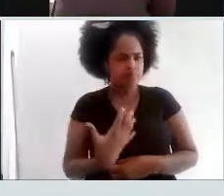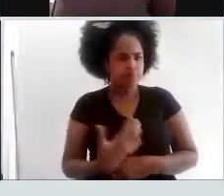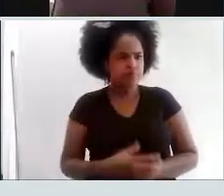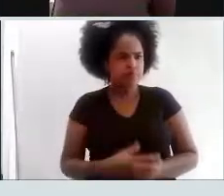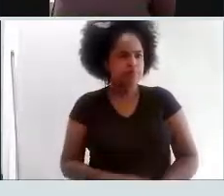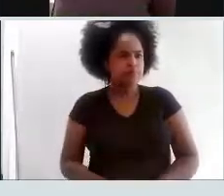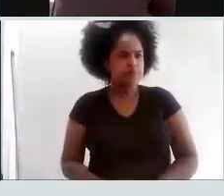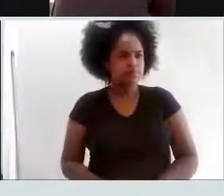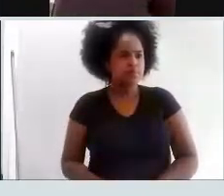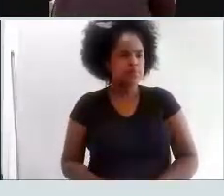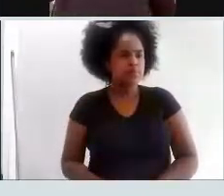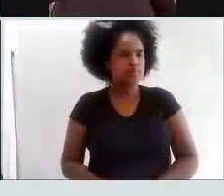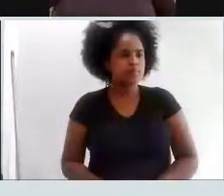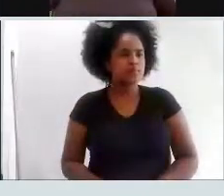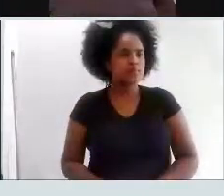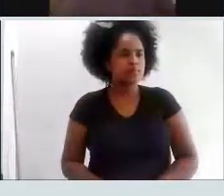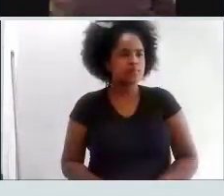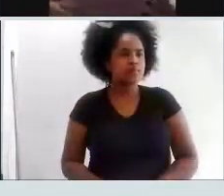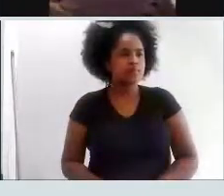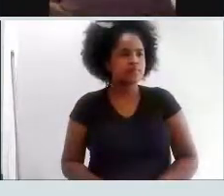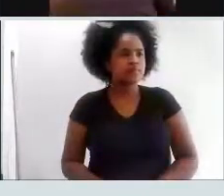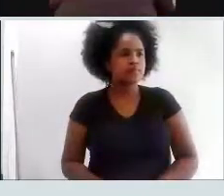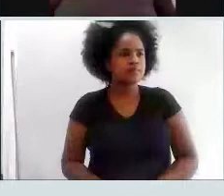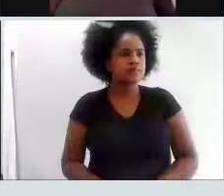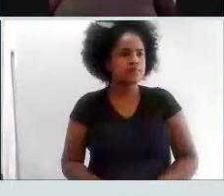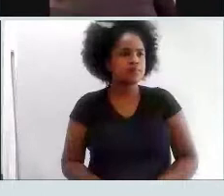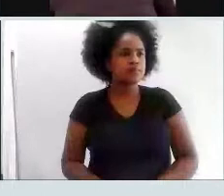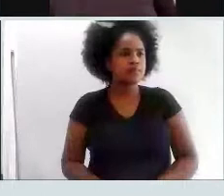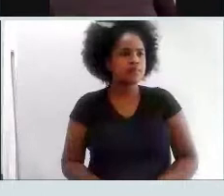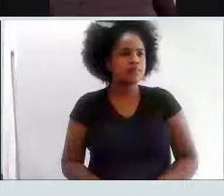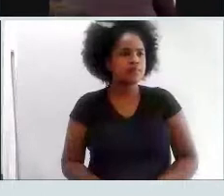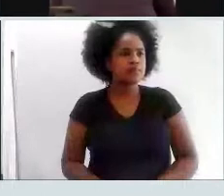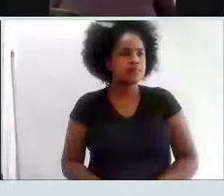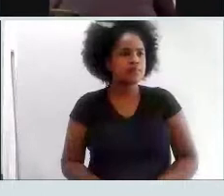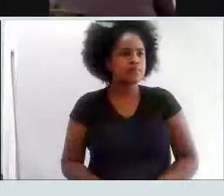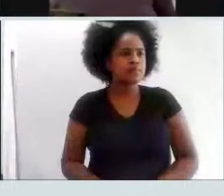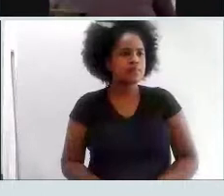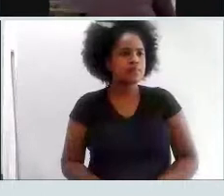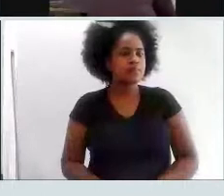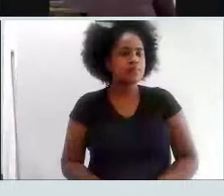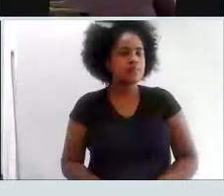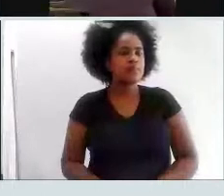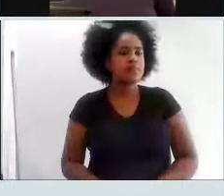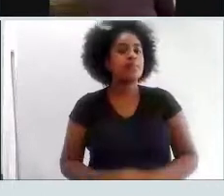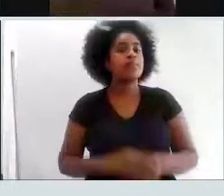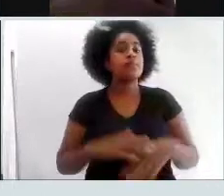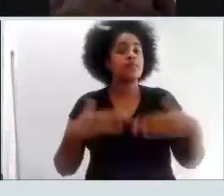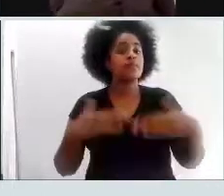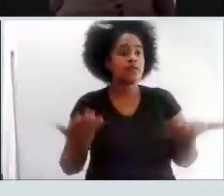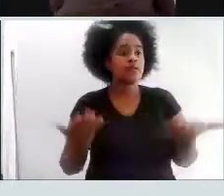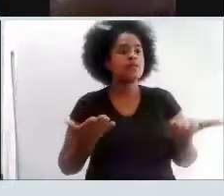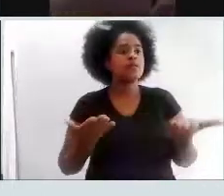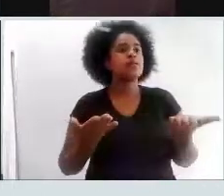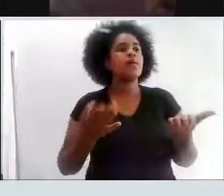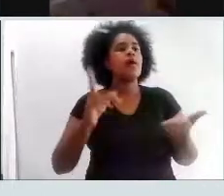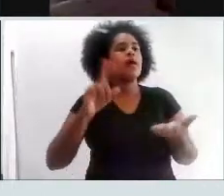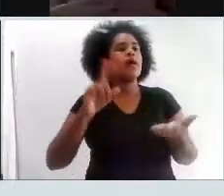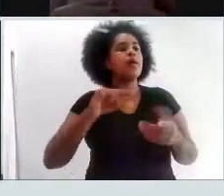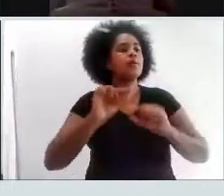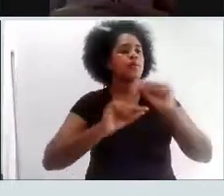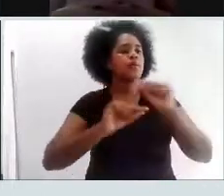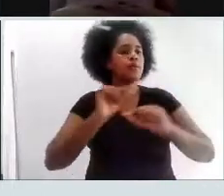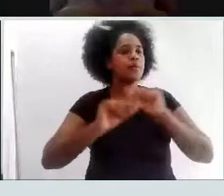Tá. Então, você refutar é uma estratégia. A gente vai se debruçar um pouco mais sobre quando a gente for falar sobre as